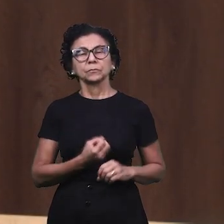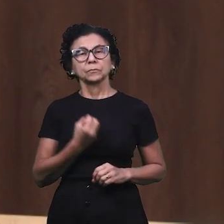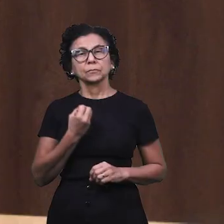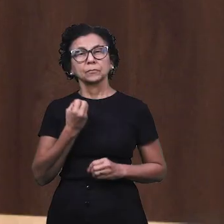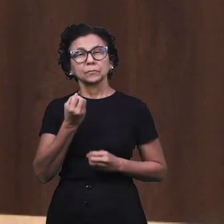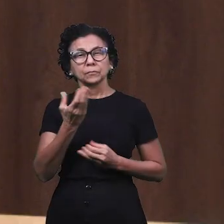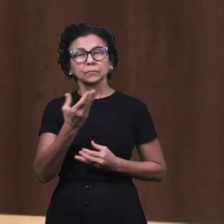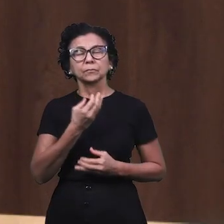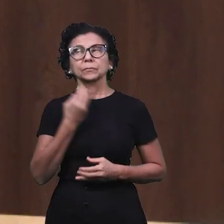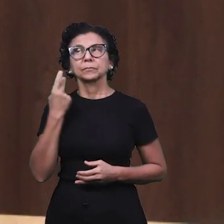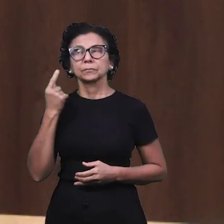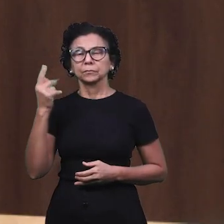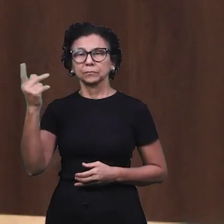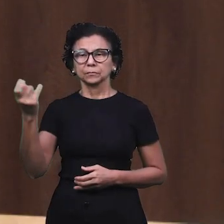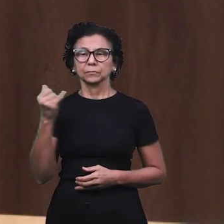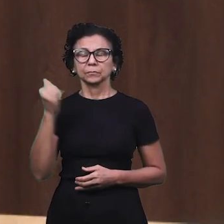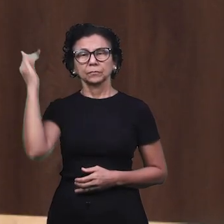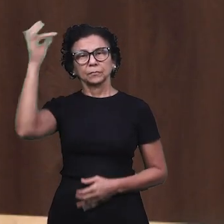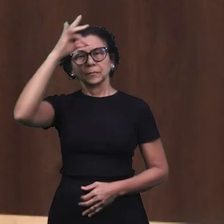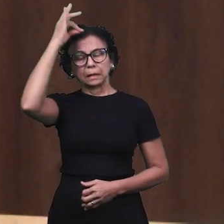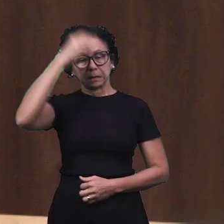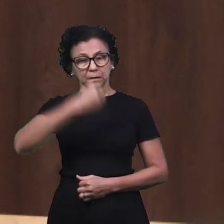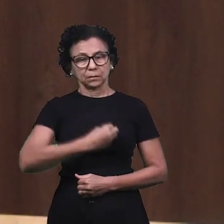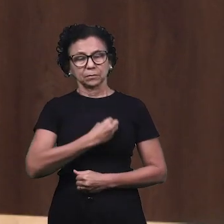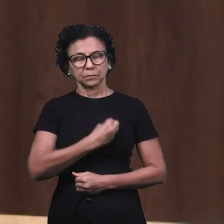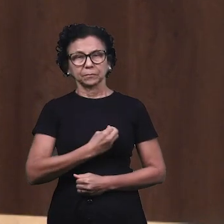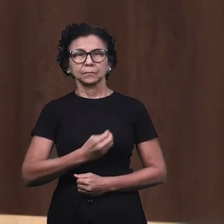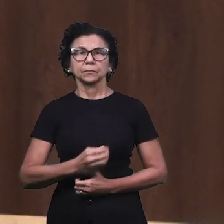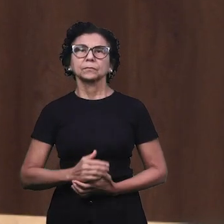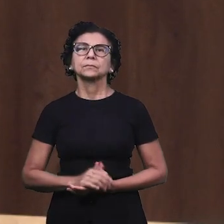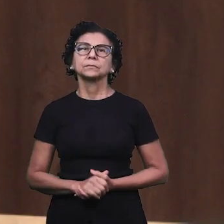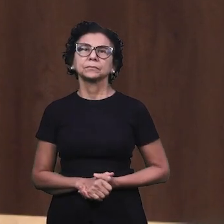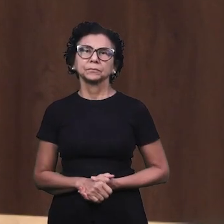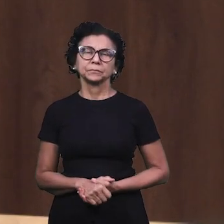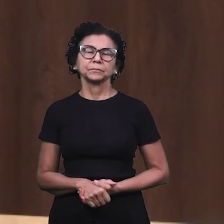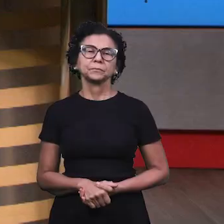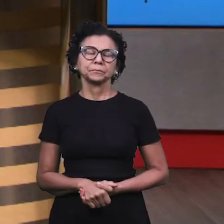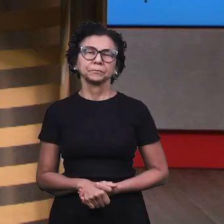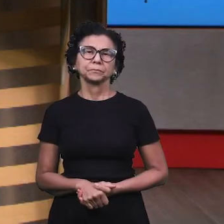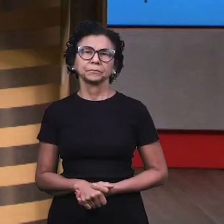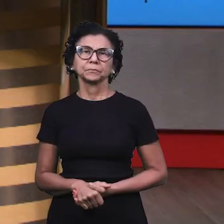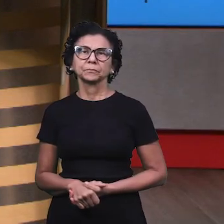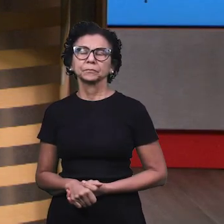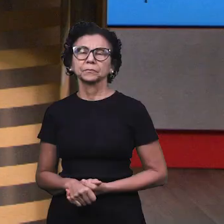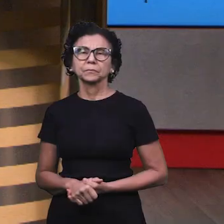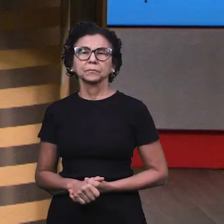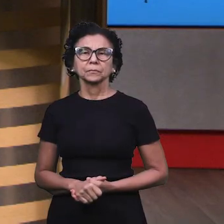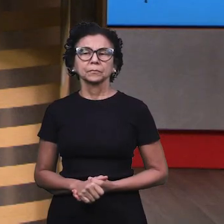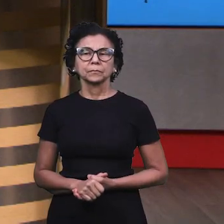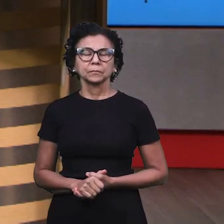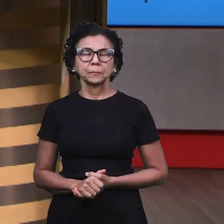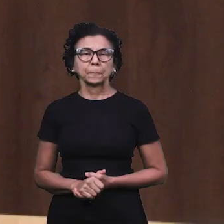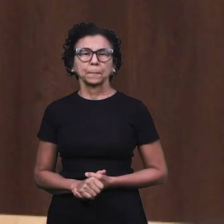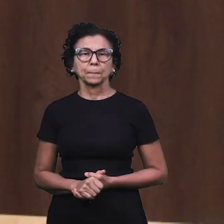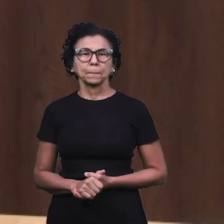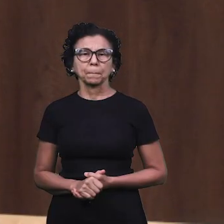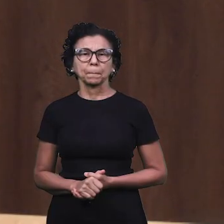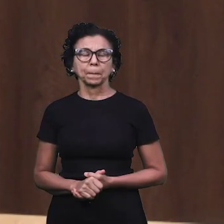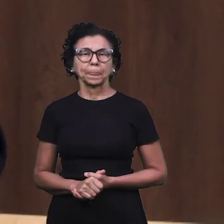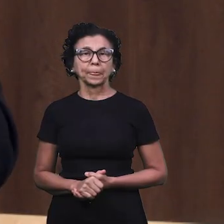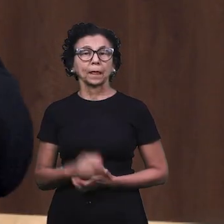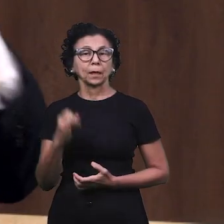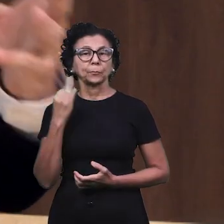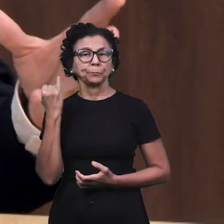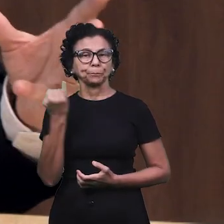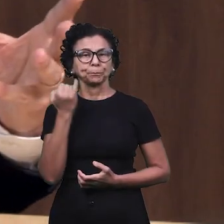Espírito Santo estiver presente, vai acontecer isso. O banquete vai acontecer. Por isso que é